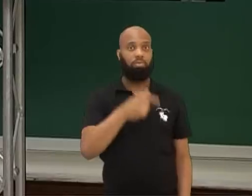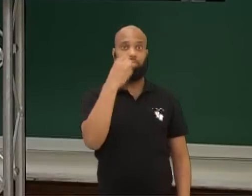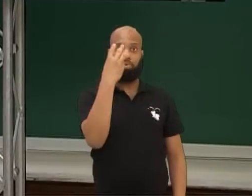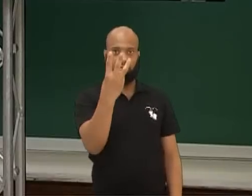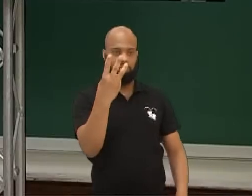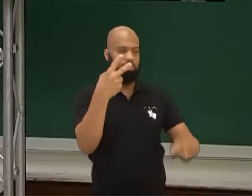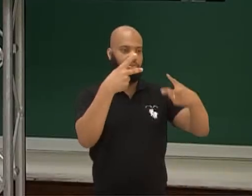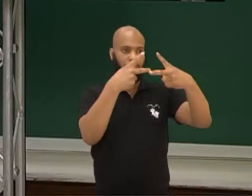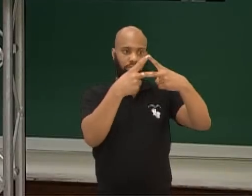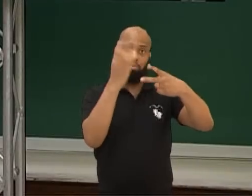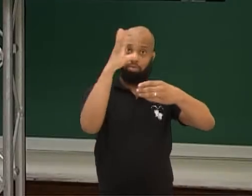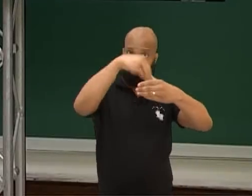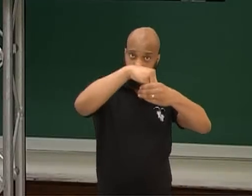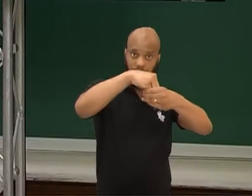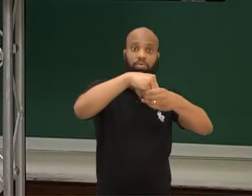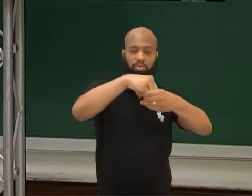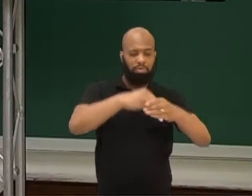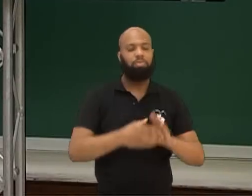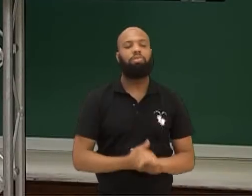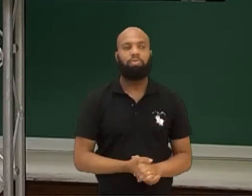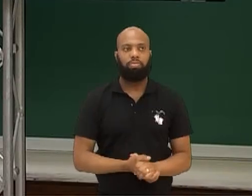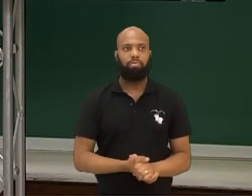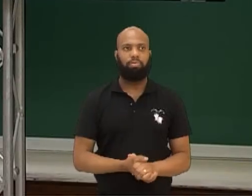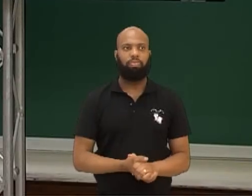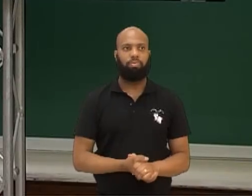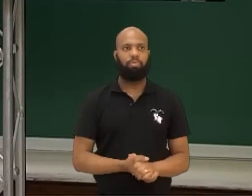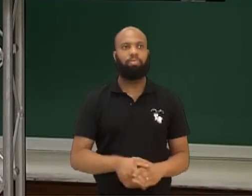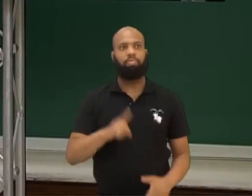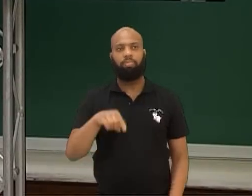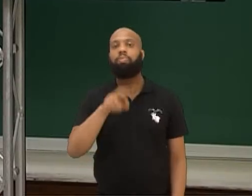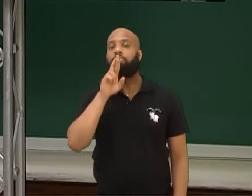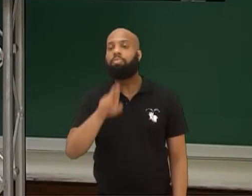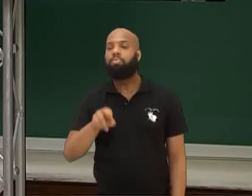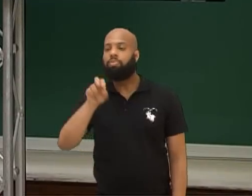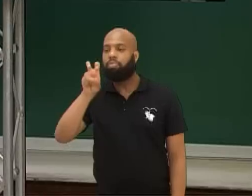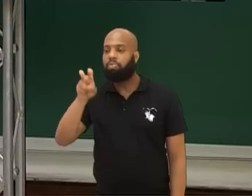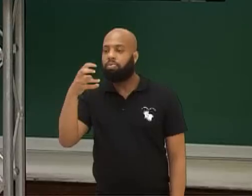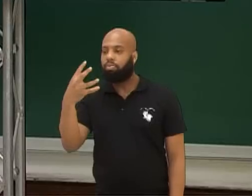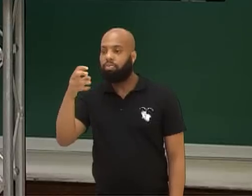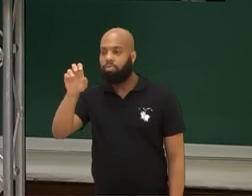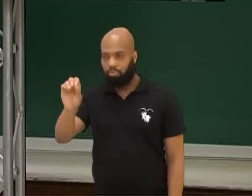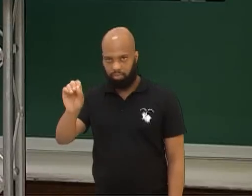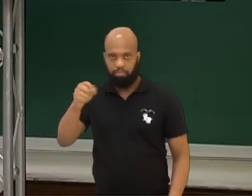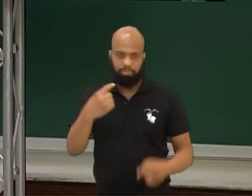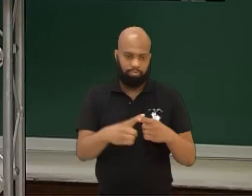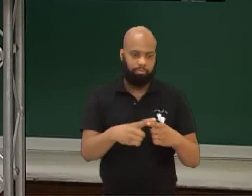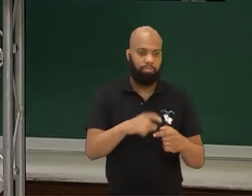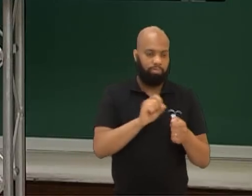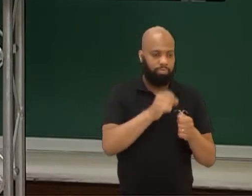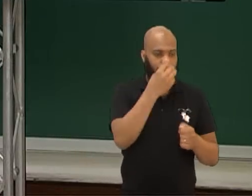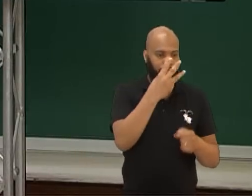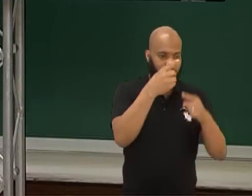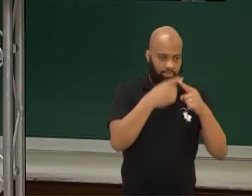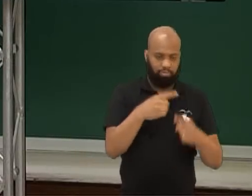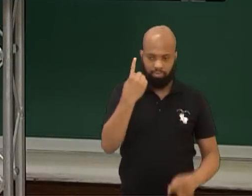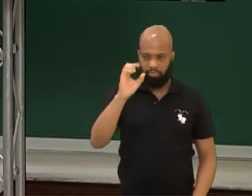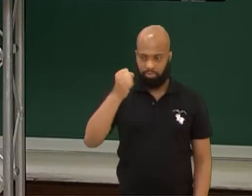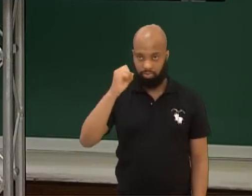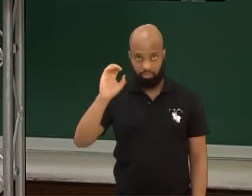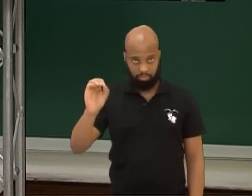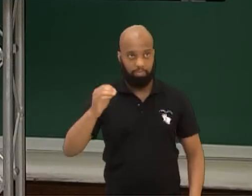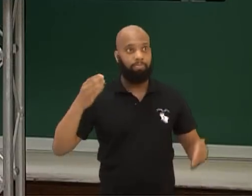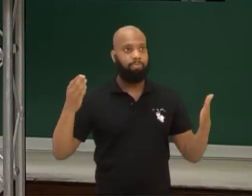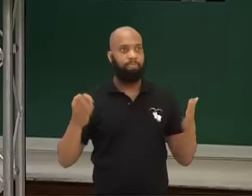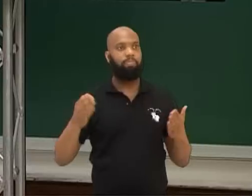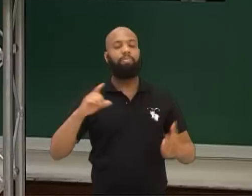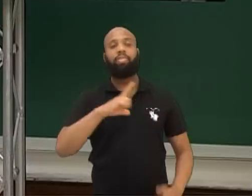3 triângulos, ó, 3 triângulos, que deu 540, multiplicando por 180. E o hexágono, que